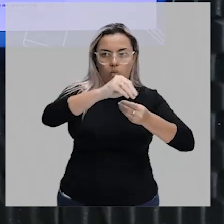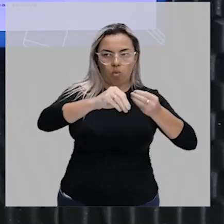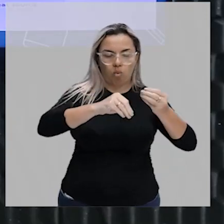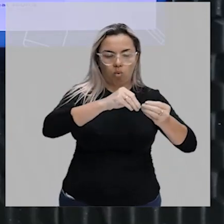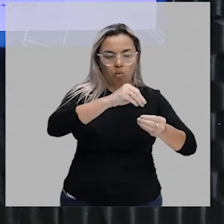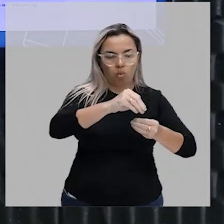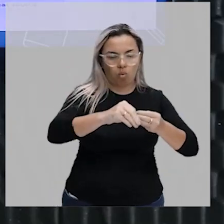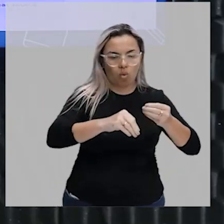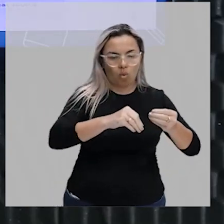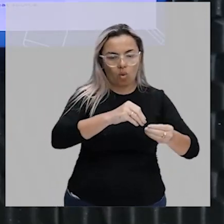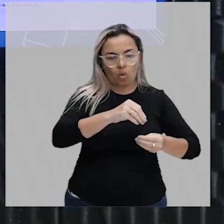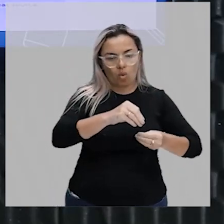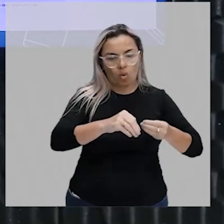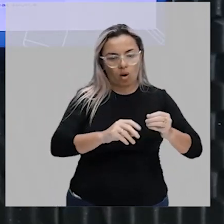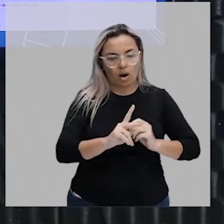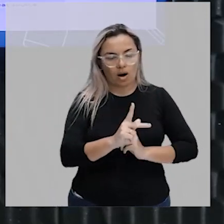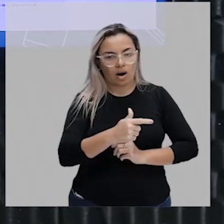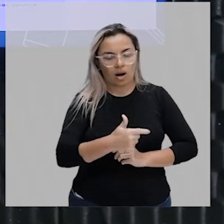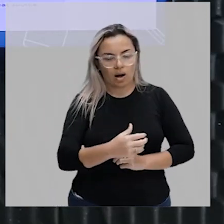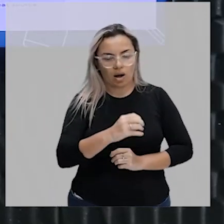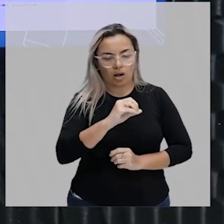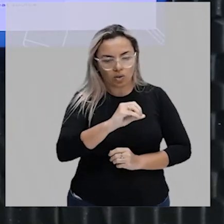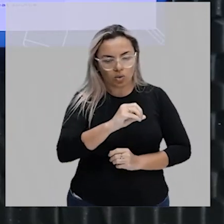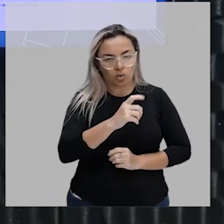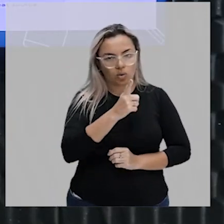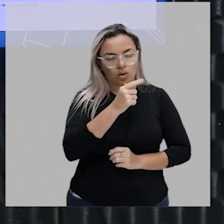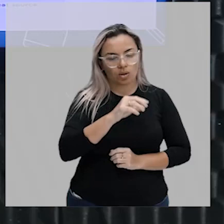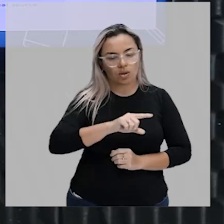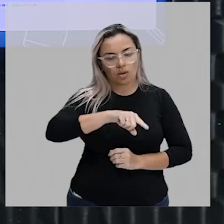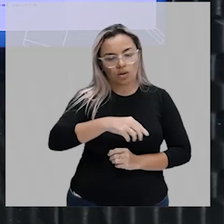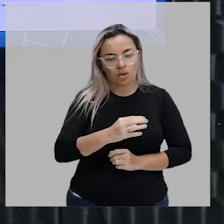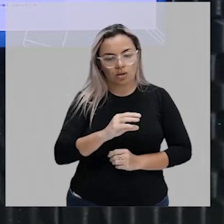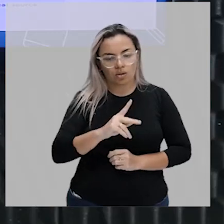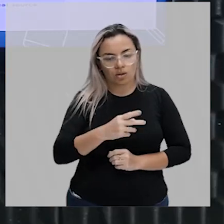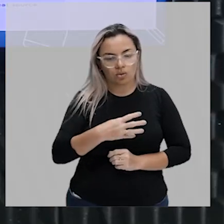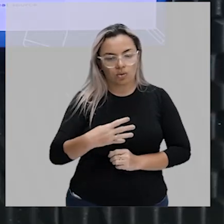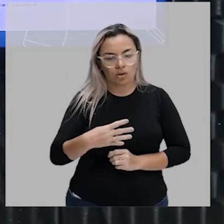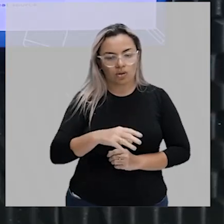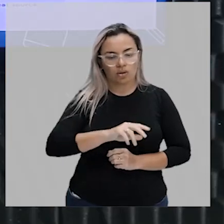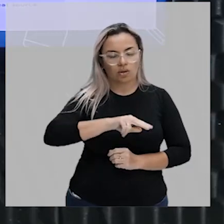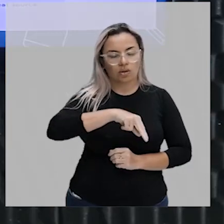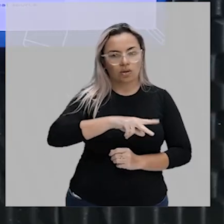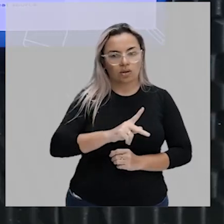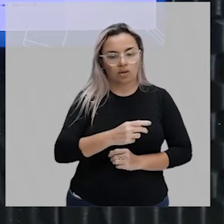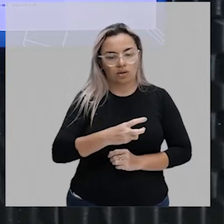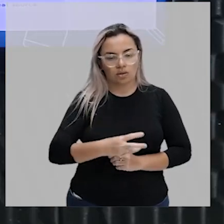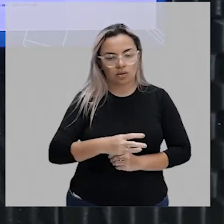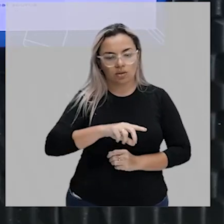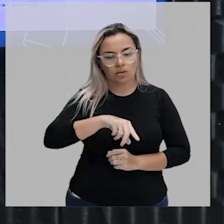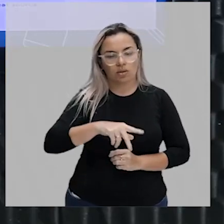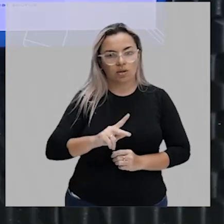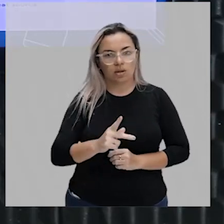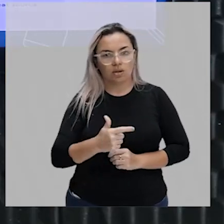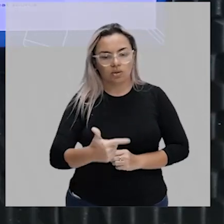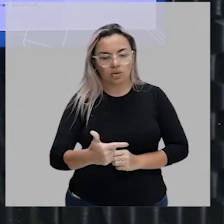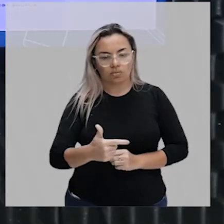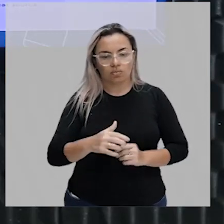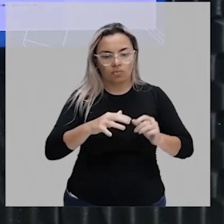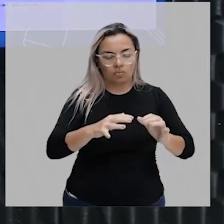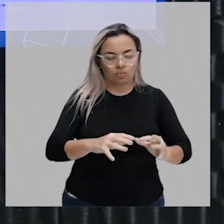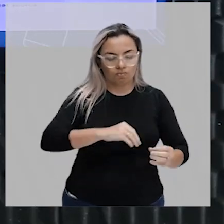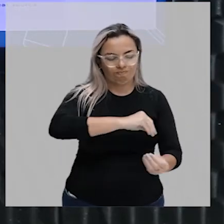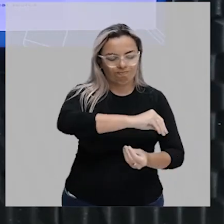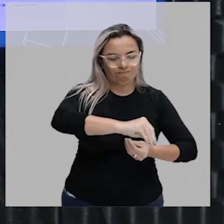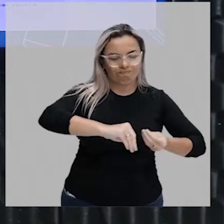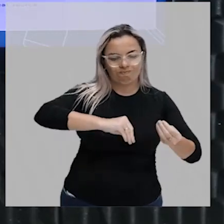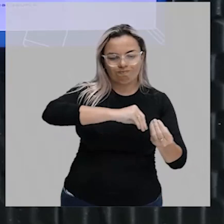gases, H2O, que é o vapor d'água, né? O CH4, NH3 e H2, e eles